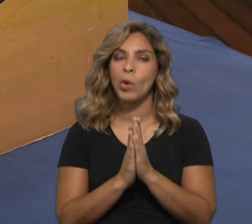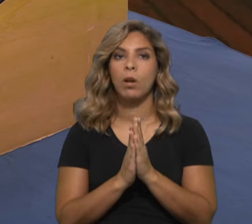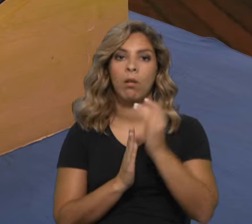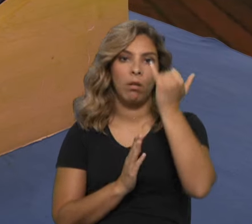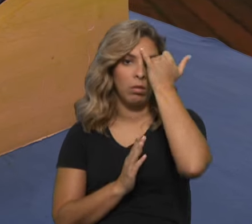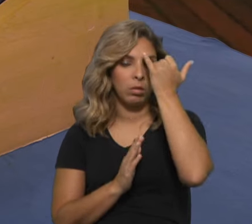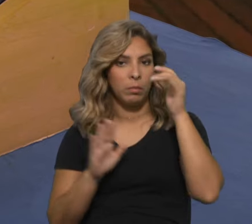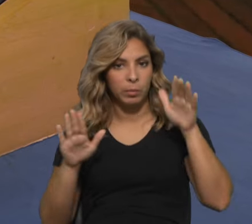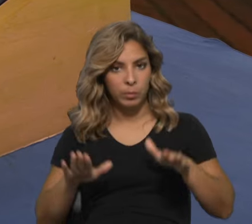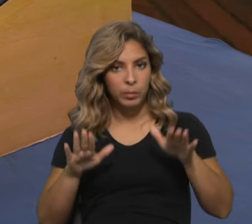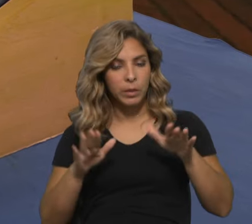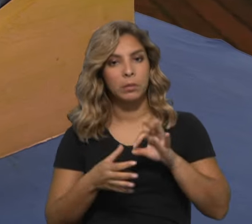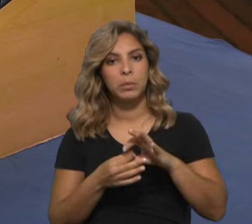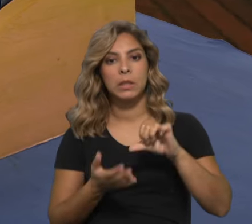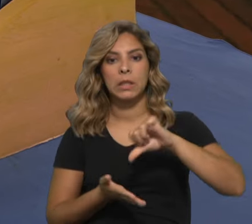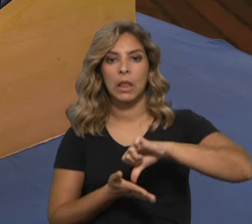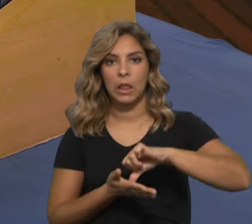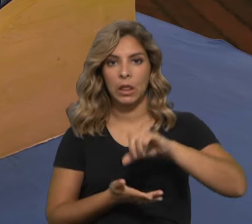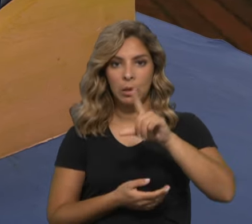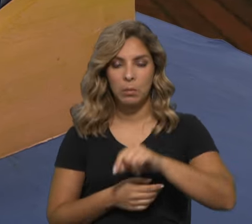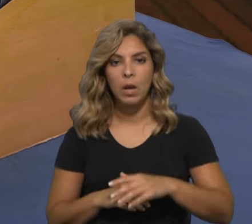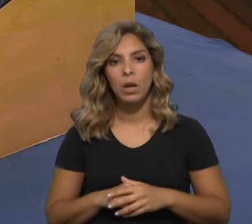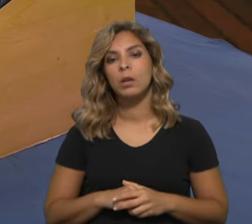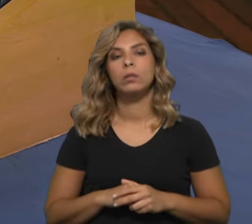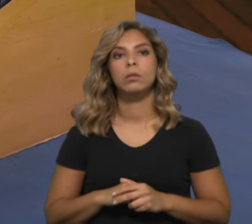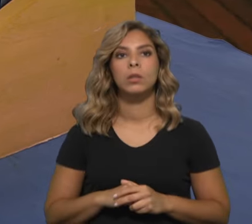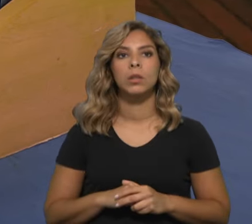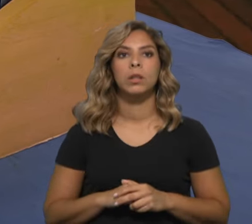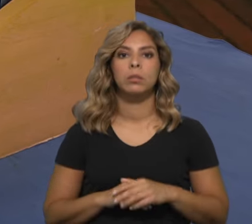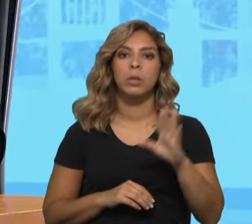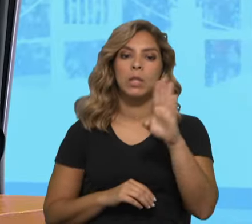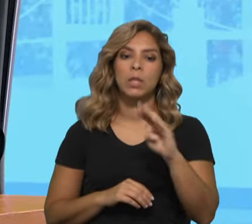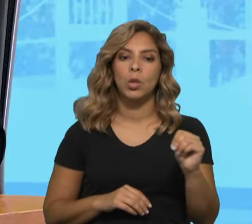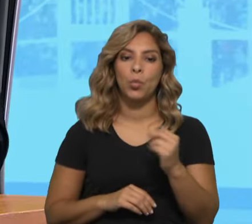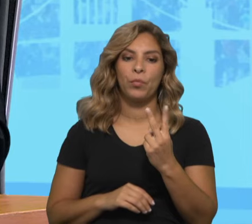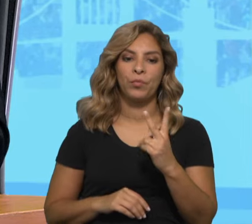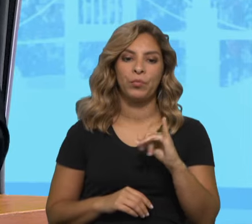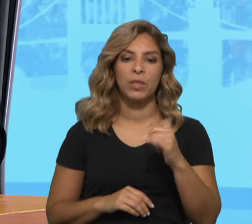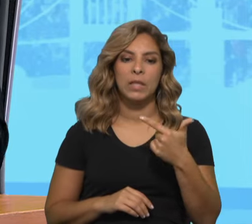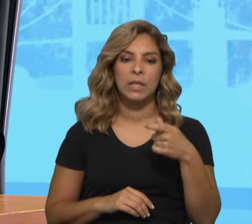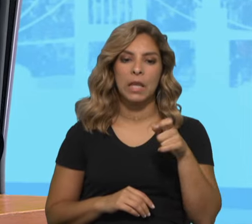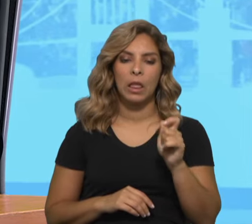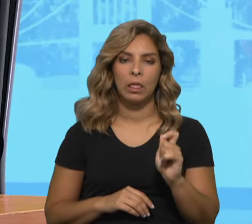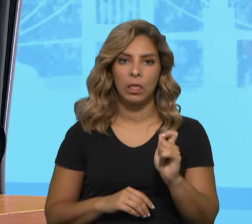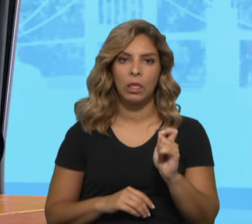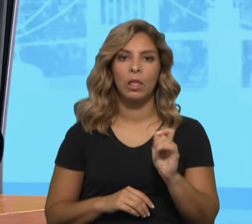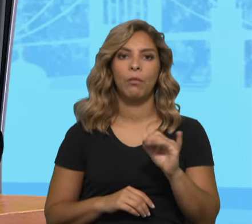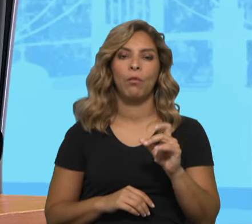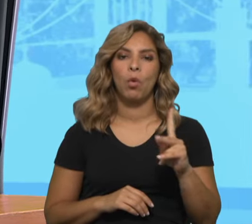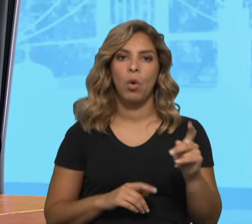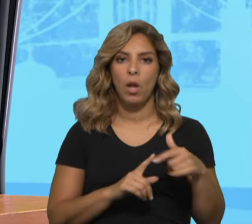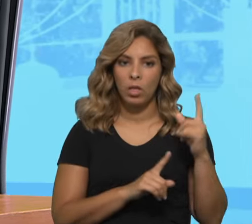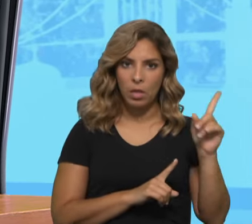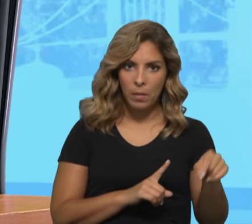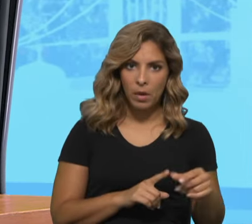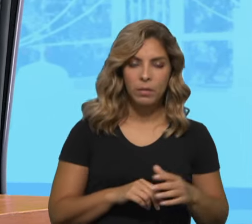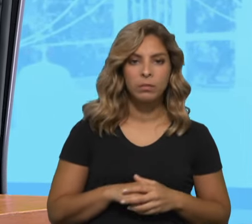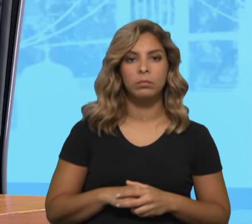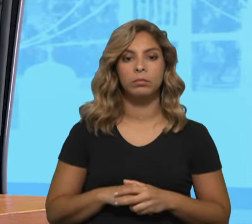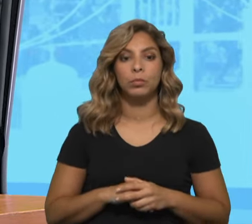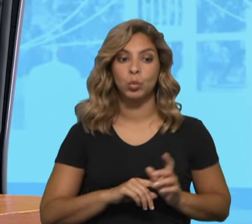no Patriarcado de Lisboa, em São Vicente de Fora. Portanto, vamos rodando, mas trata-se de um organismo,